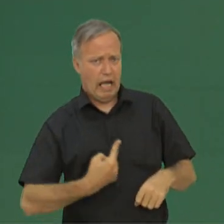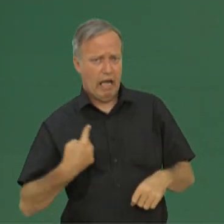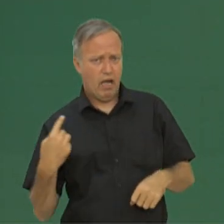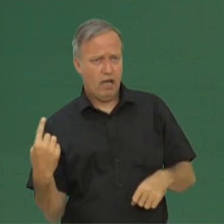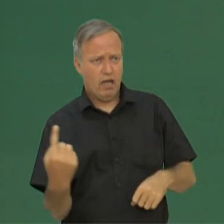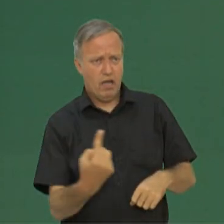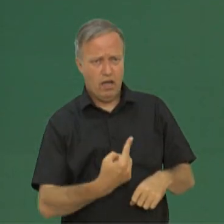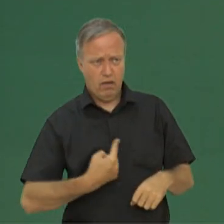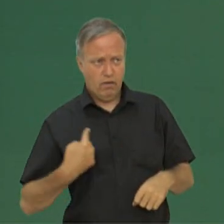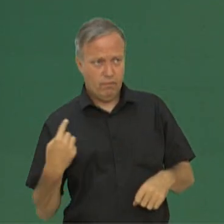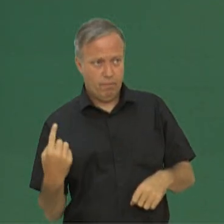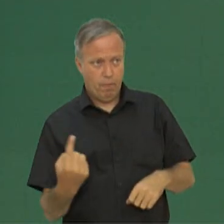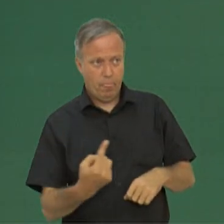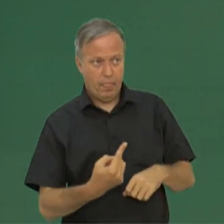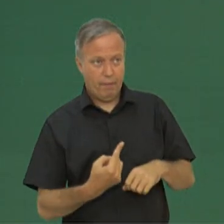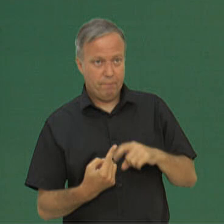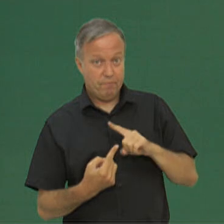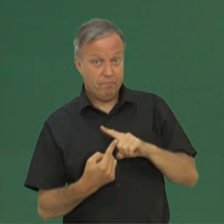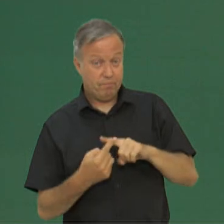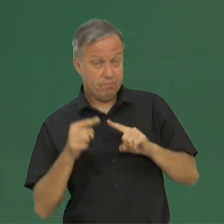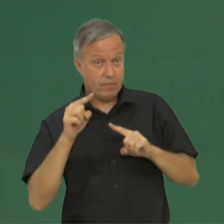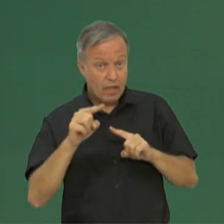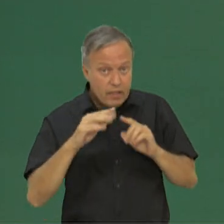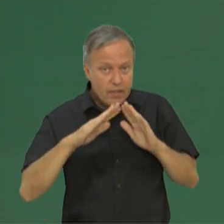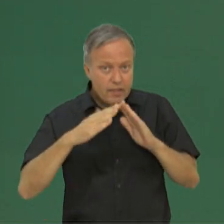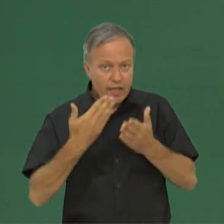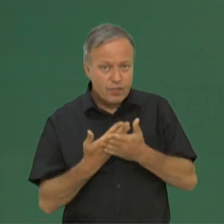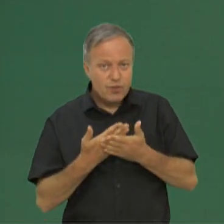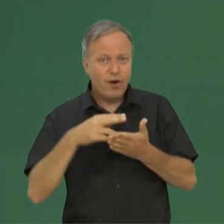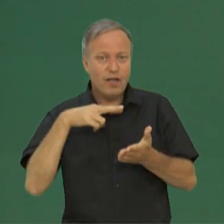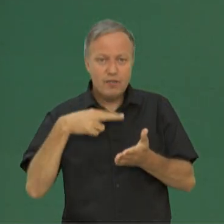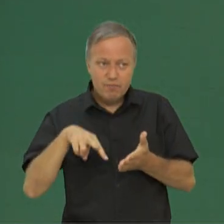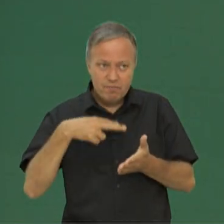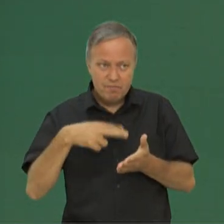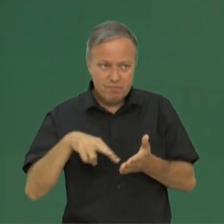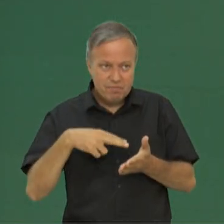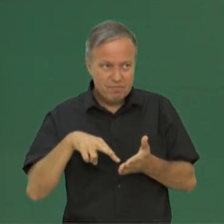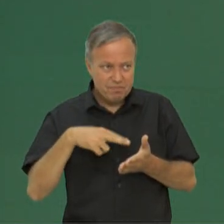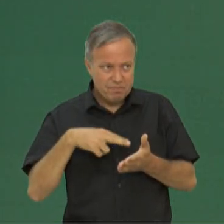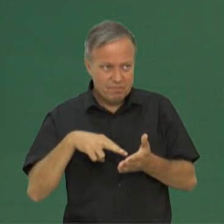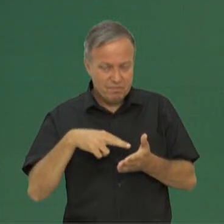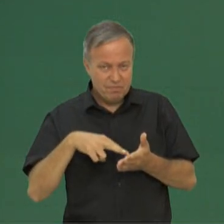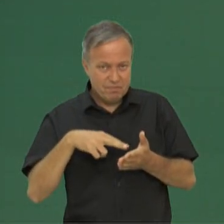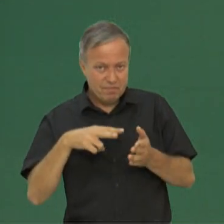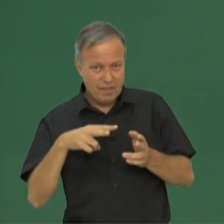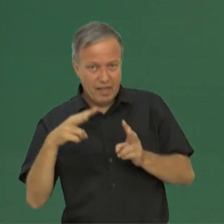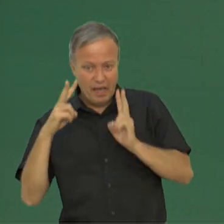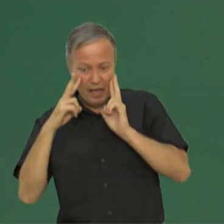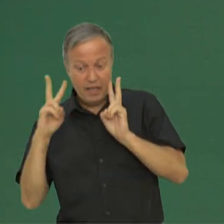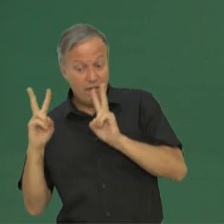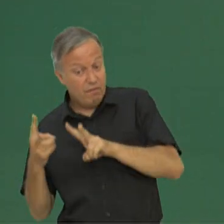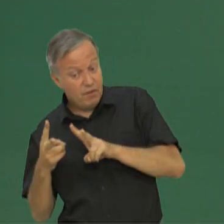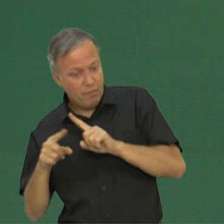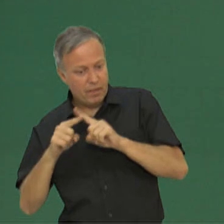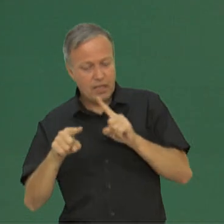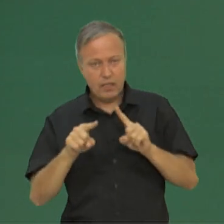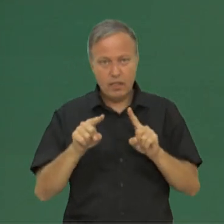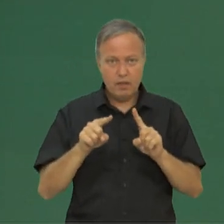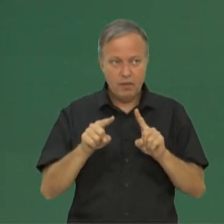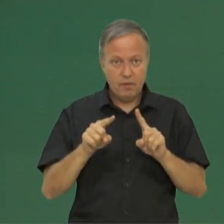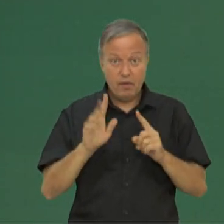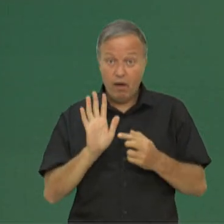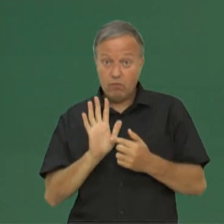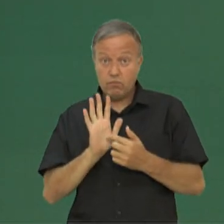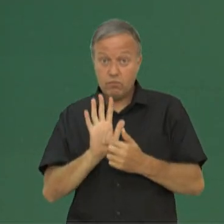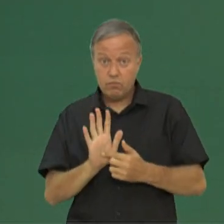mais essa circulação em que todas as pessoas, eles passavam por todas as pessoas e as pessoas conseguiam observar. Né? Eles ficavam de